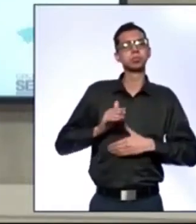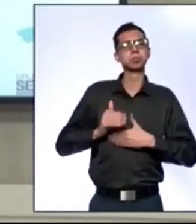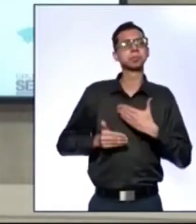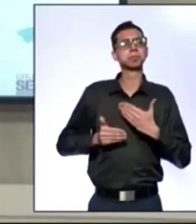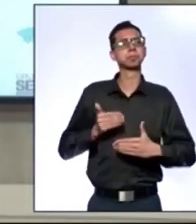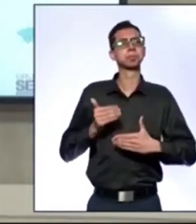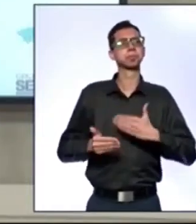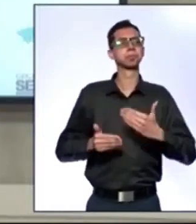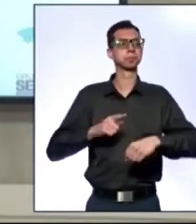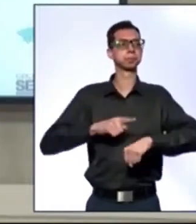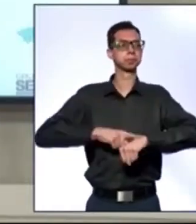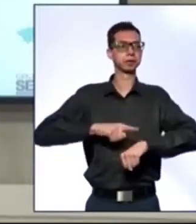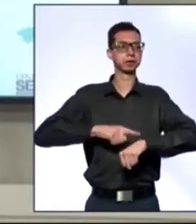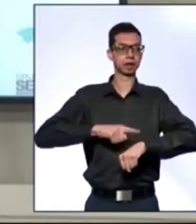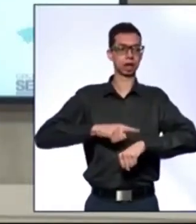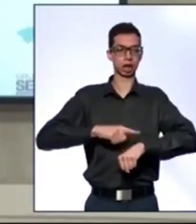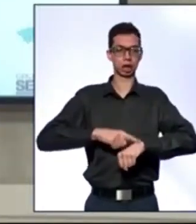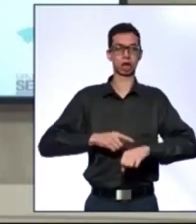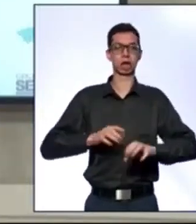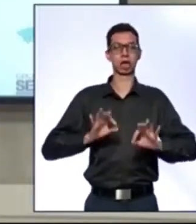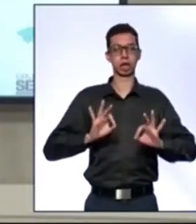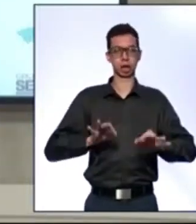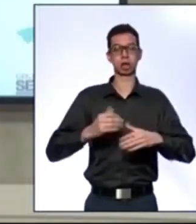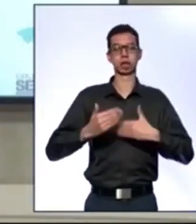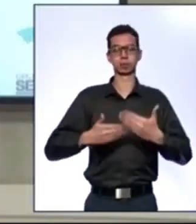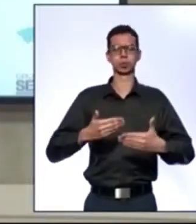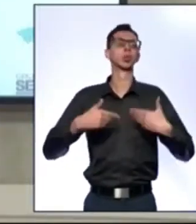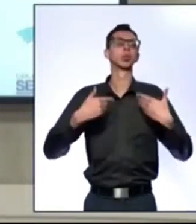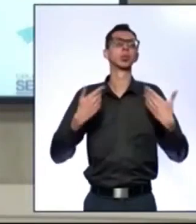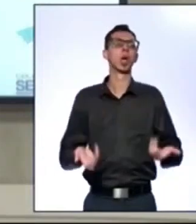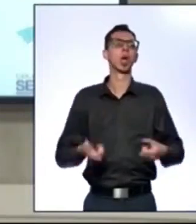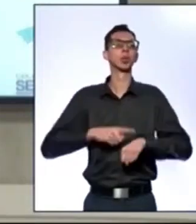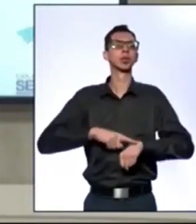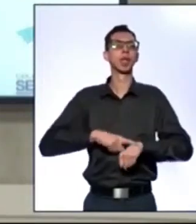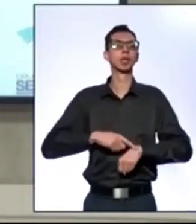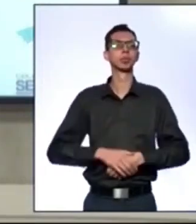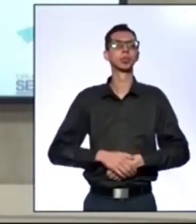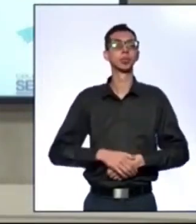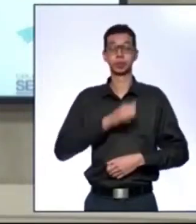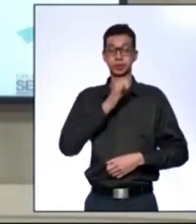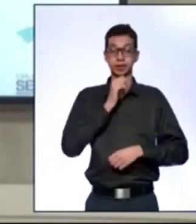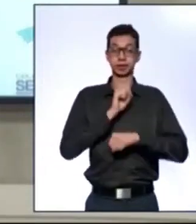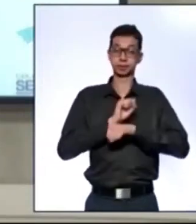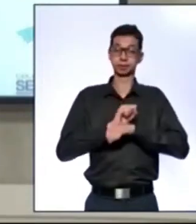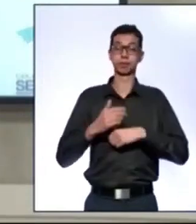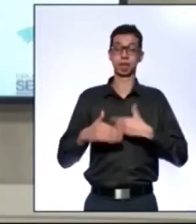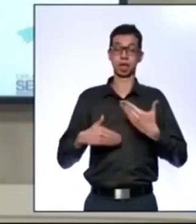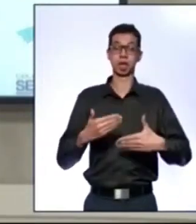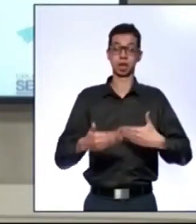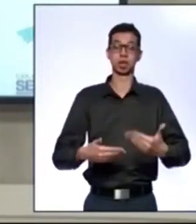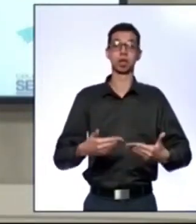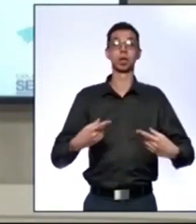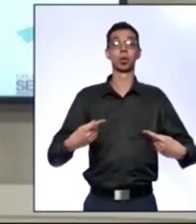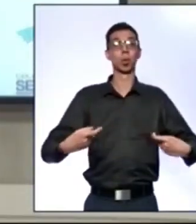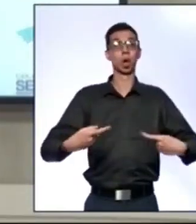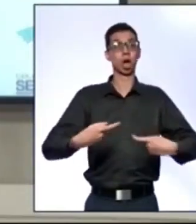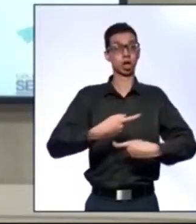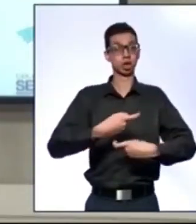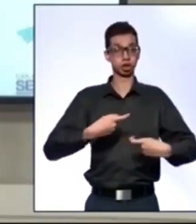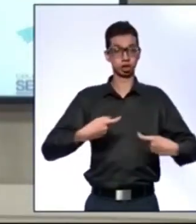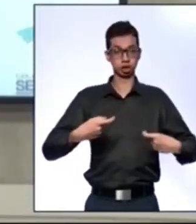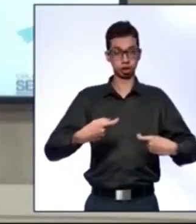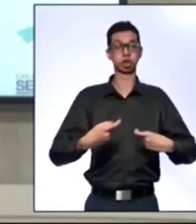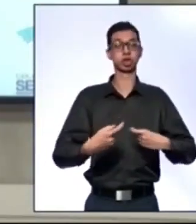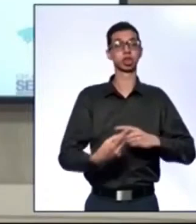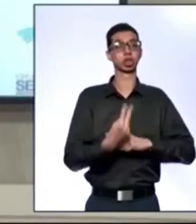esperando um momento. O que ele está esperando? Que momento é esse? Ele está esperando um antígeno que lhe é